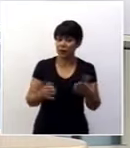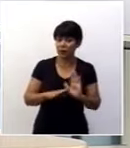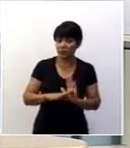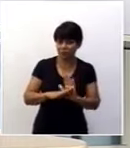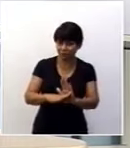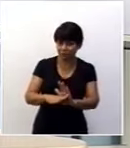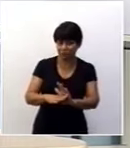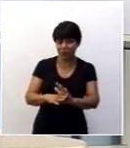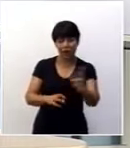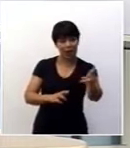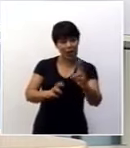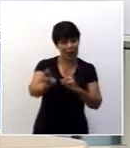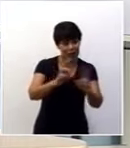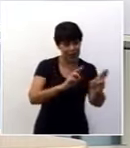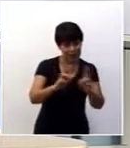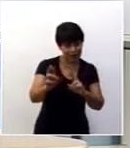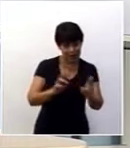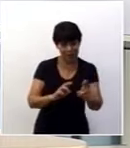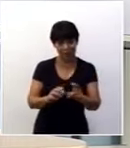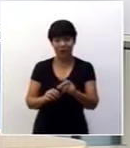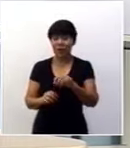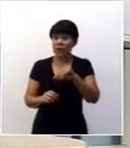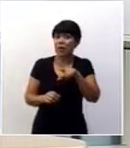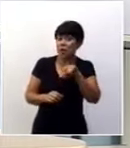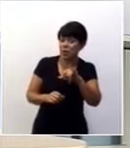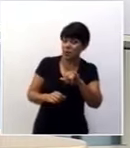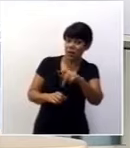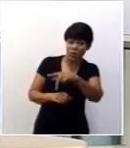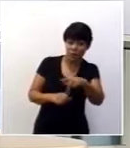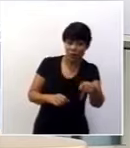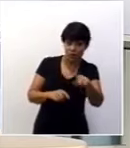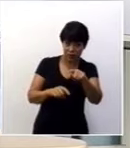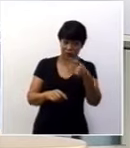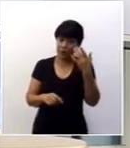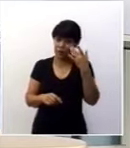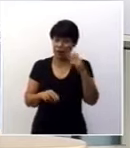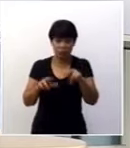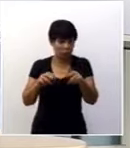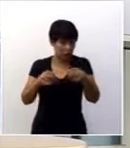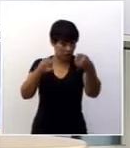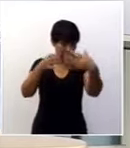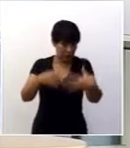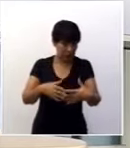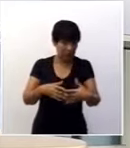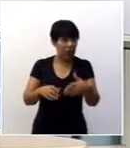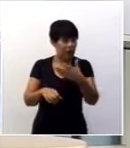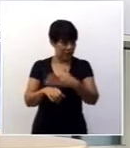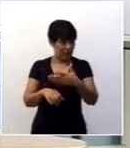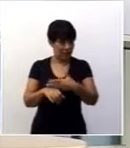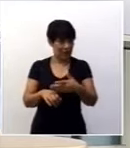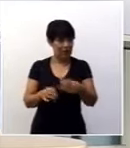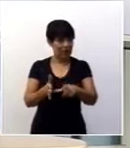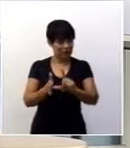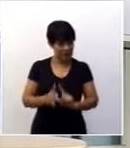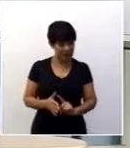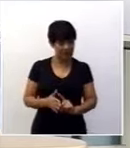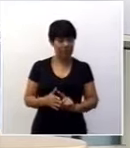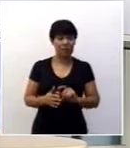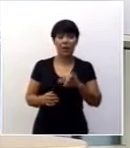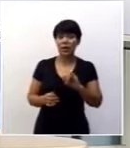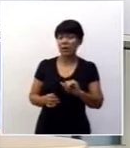para respostas de vocês, caso o professor de vocês não tenham trabalhado já essa atividade, né? Então, se o professor